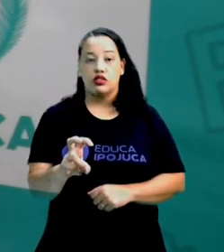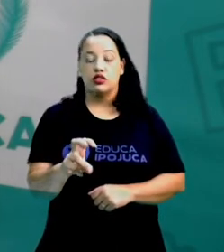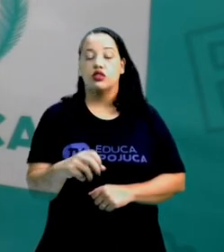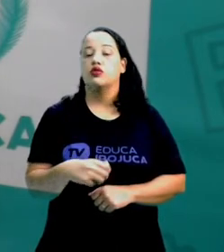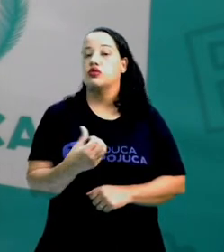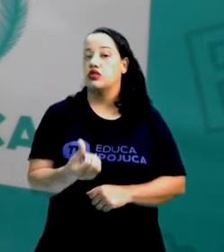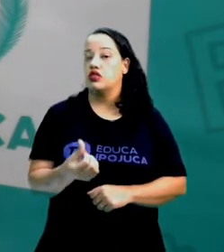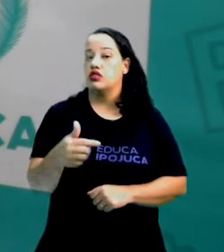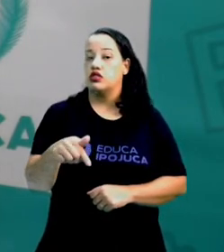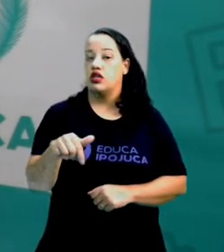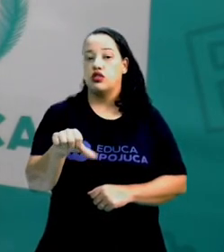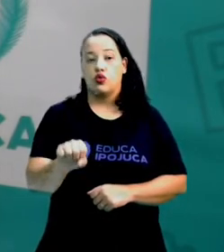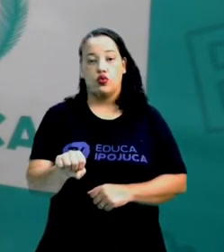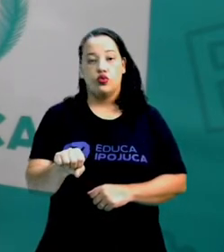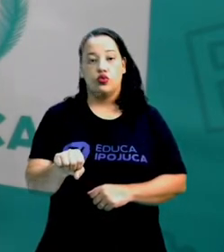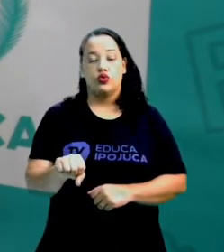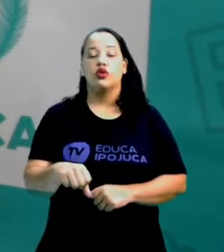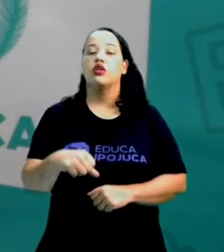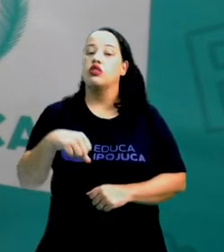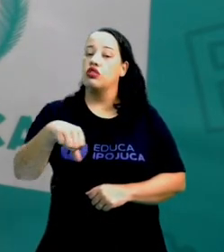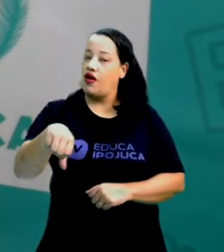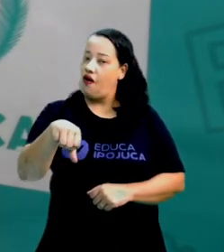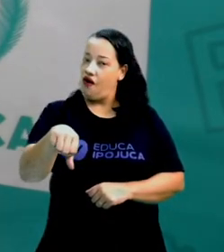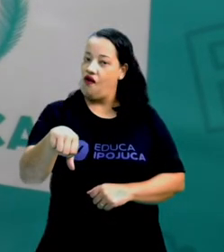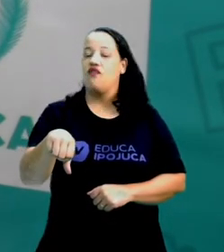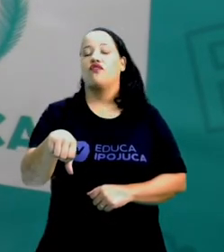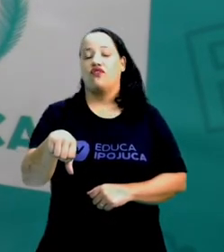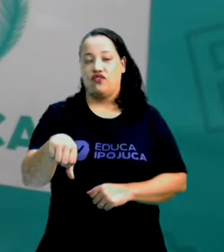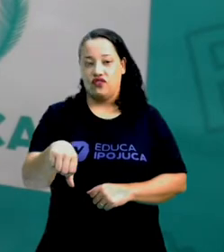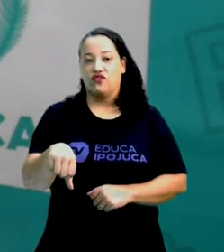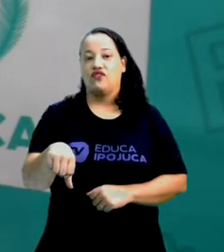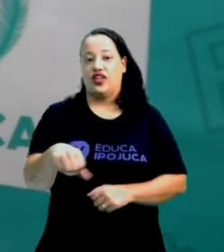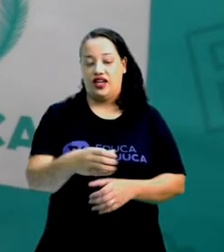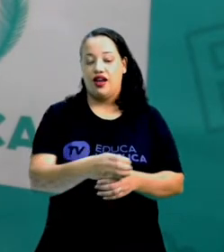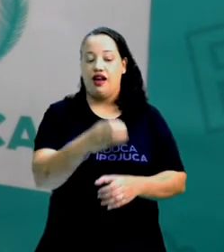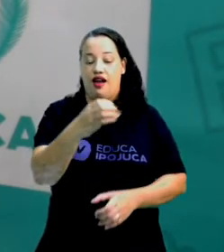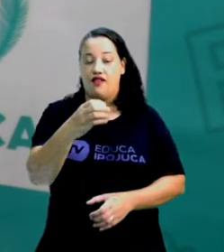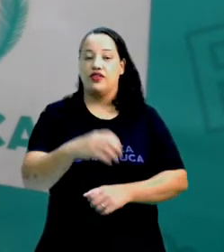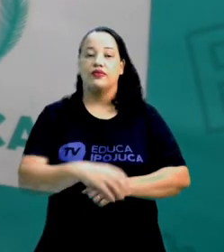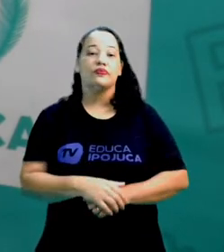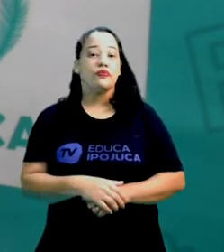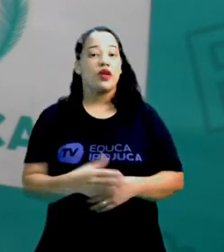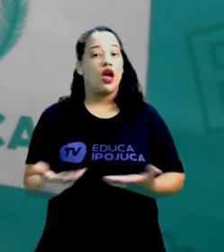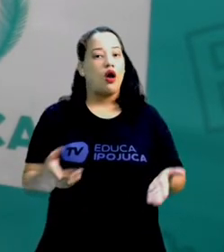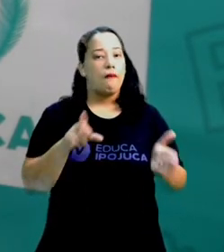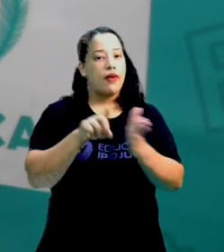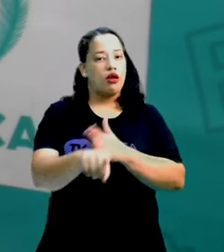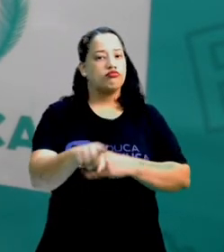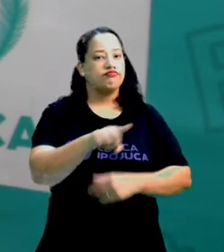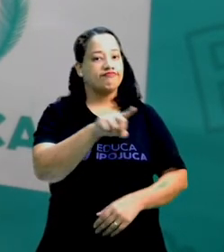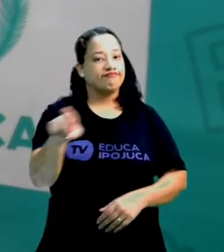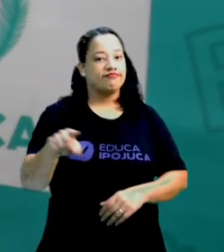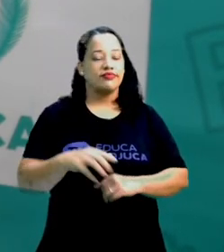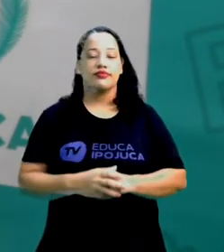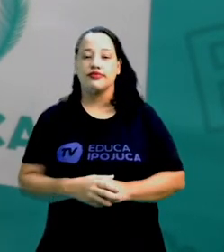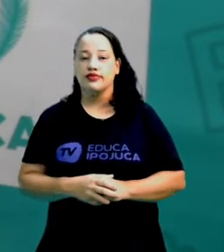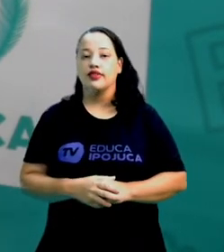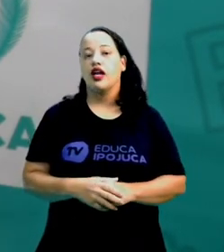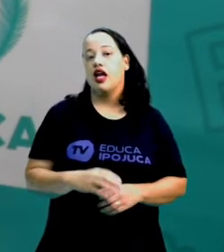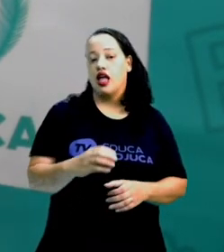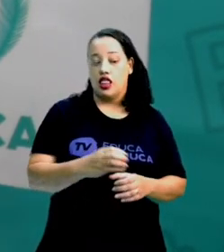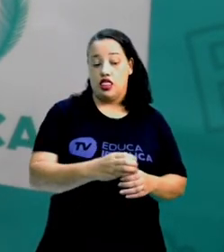cinco, seis, sete, oito, nove garrafas. Agora a pergunta é para vocês: quem derrubou